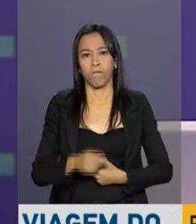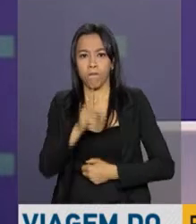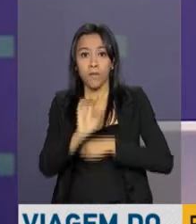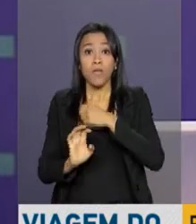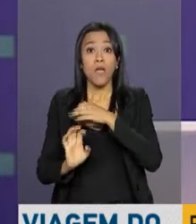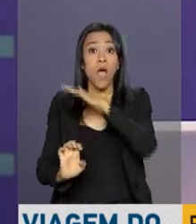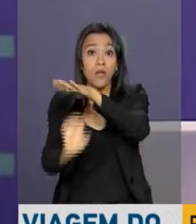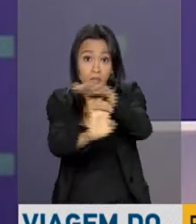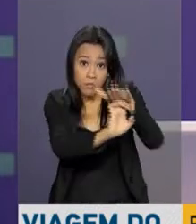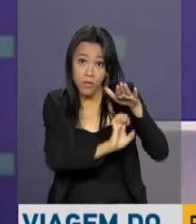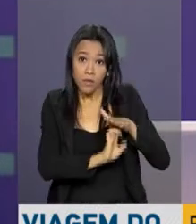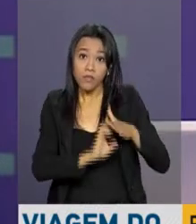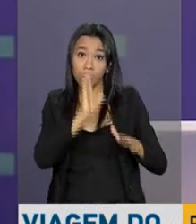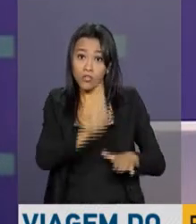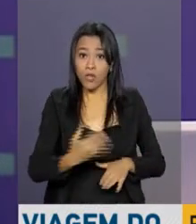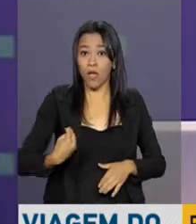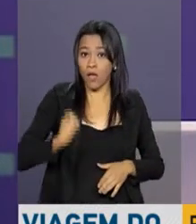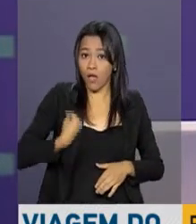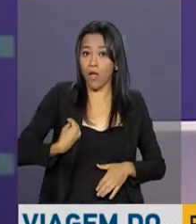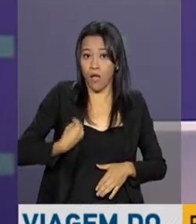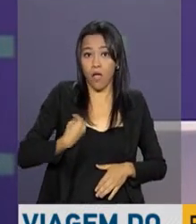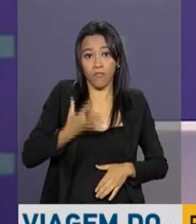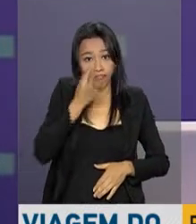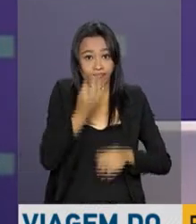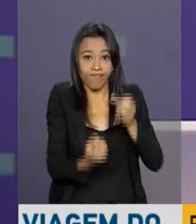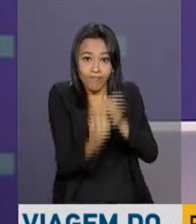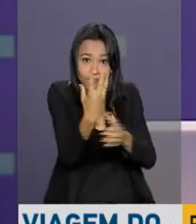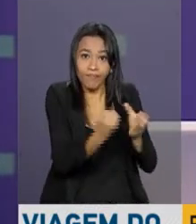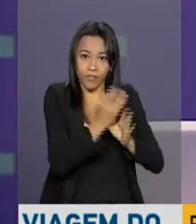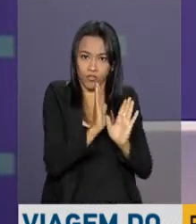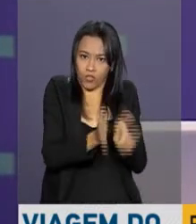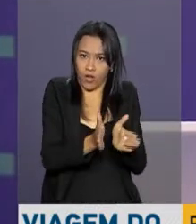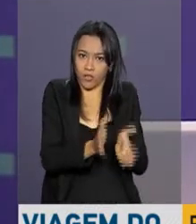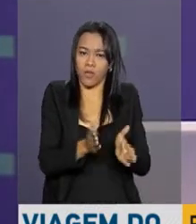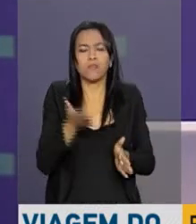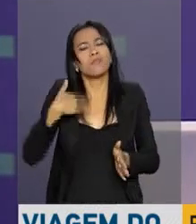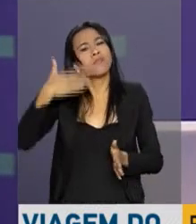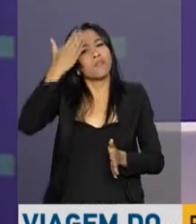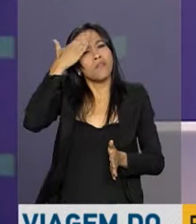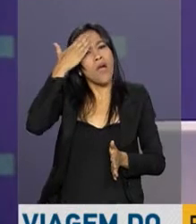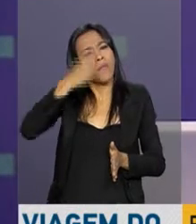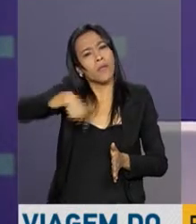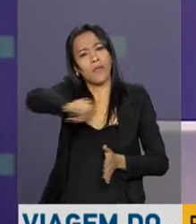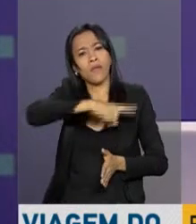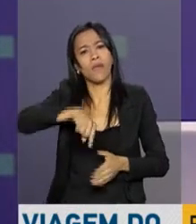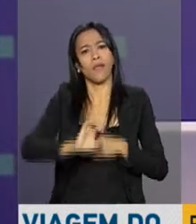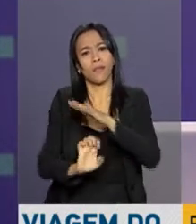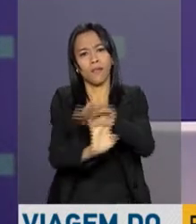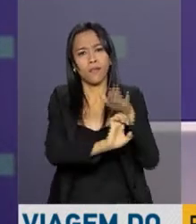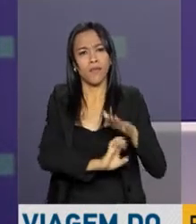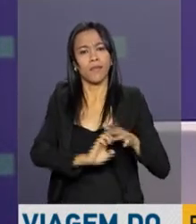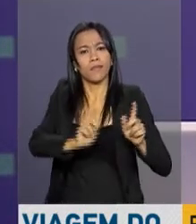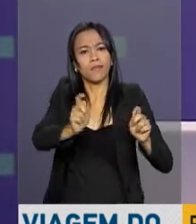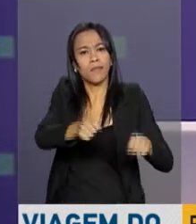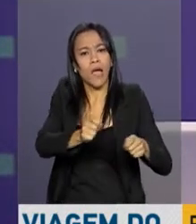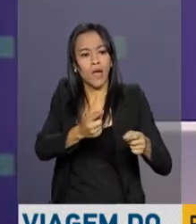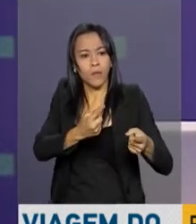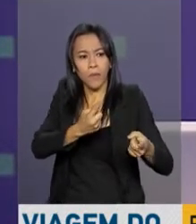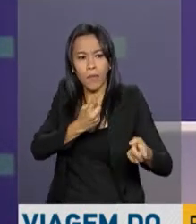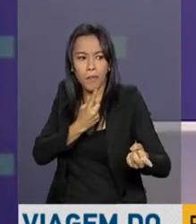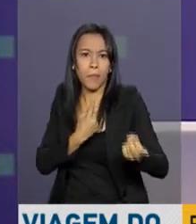que já estão no Brasil sabem que lá todas elas têm condições para